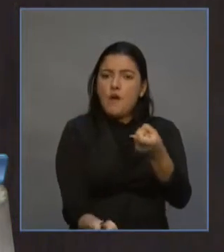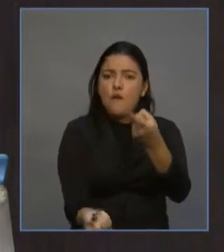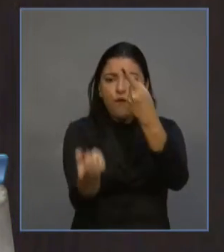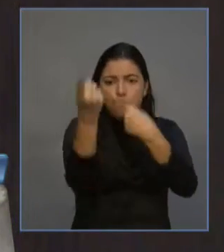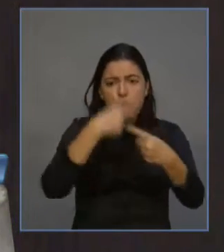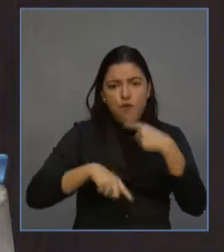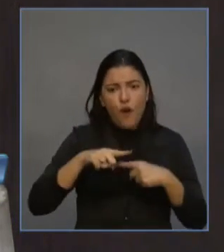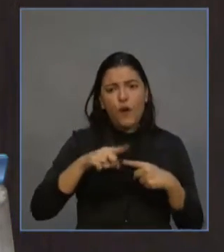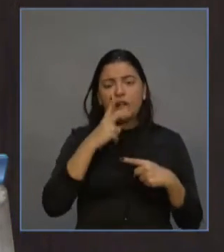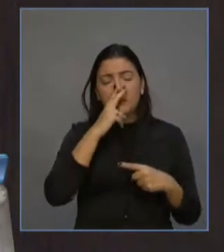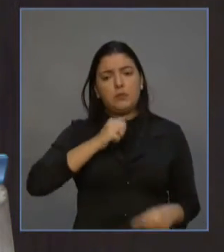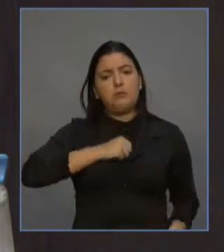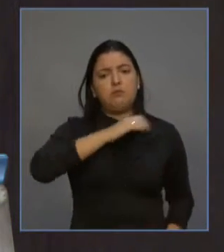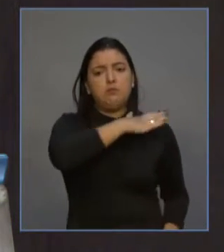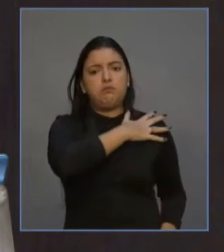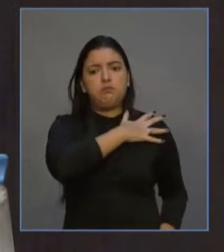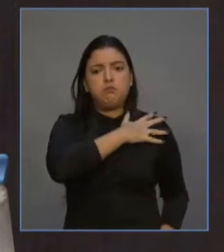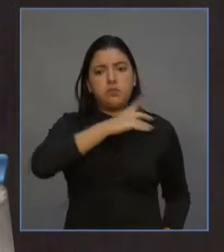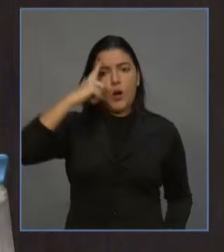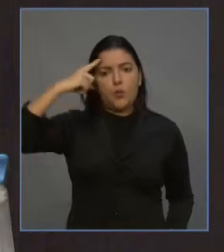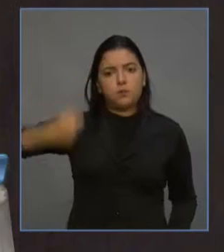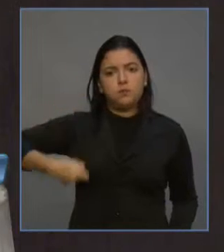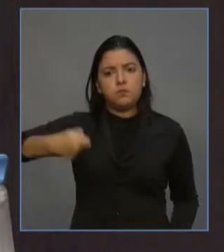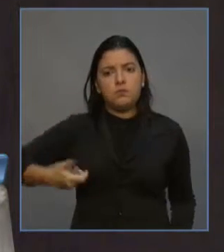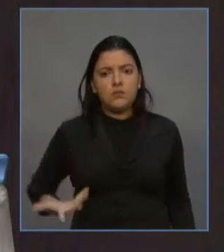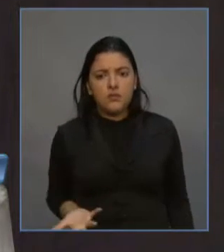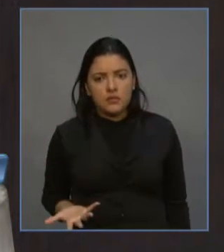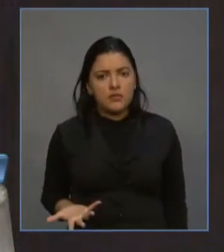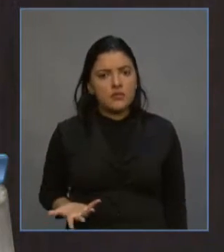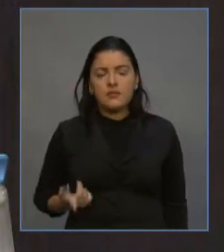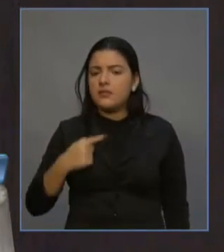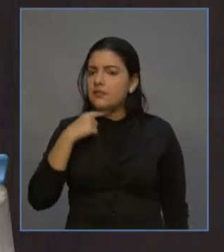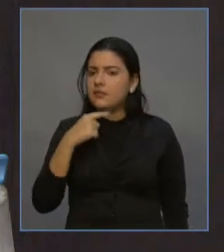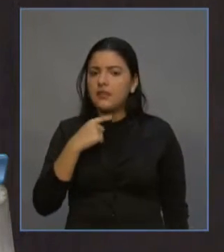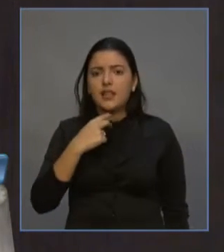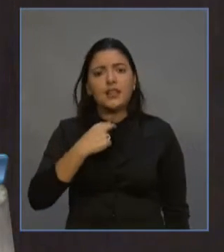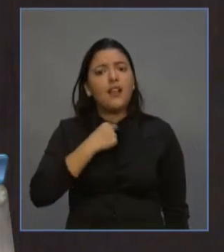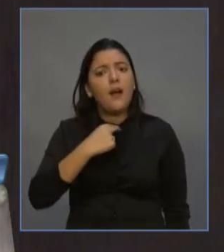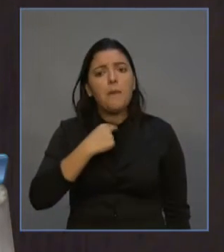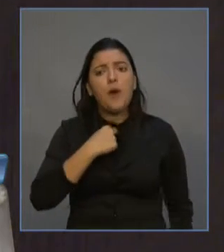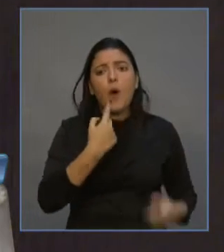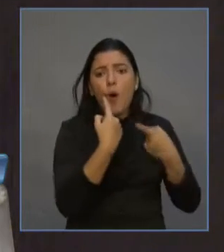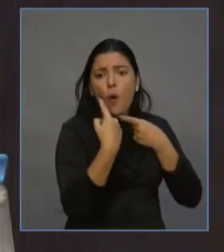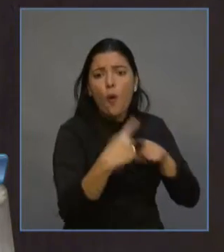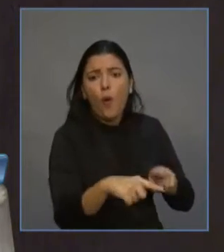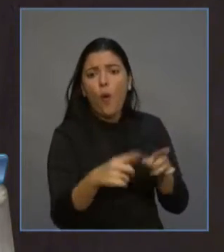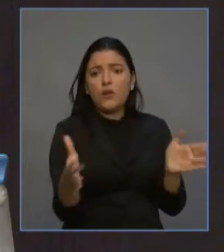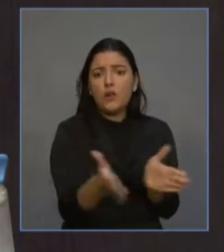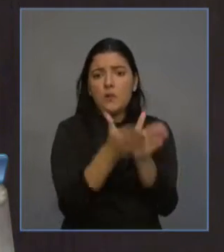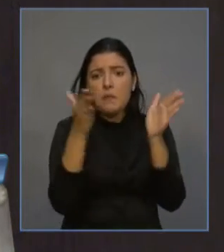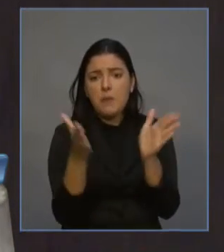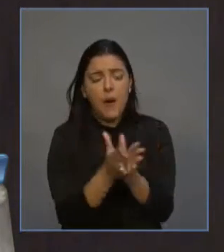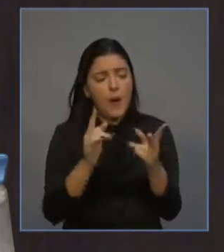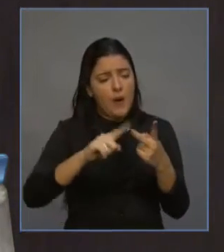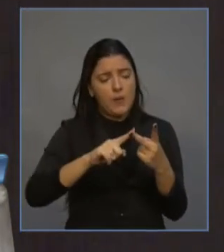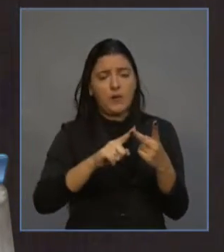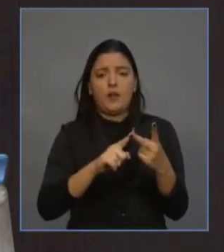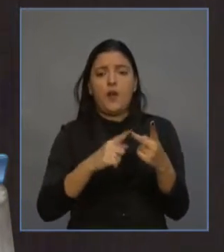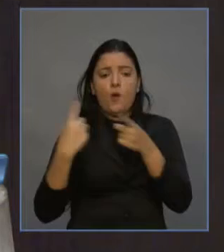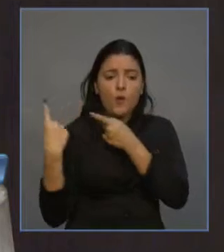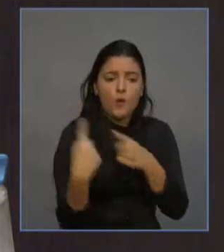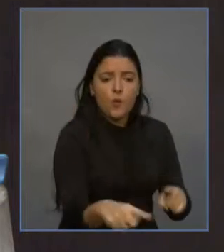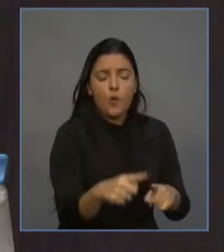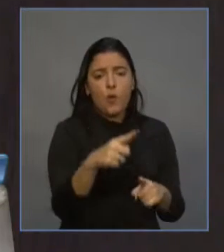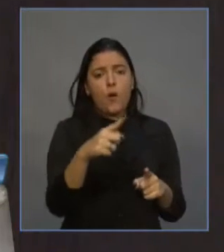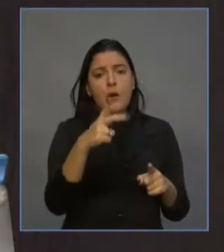o simplório populismo autoritário, que eu repito, ele é contra as populações mais pobres, ele é